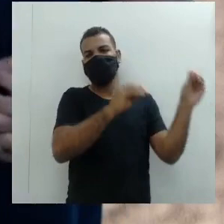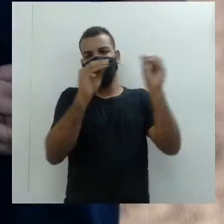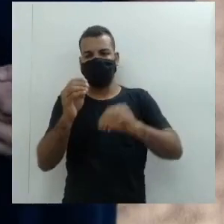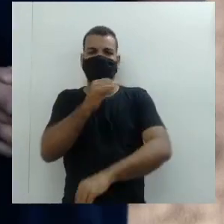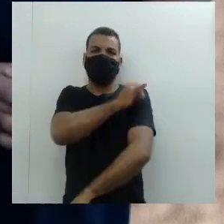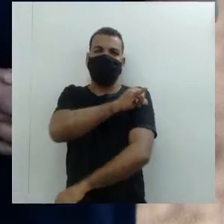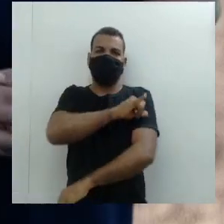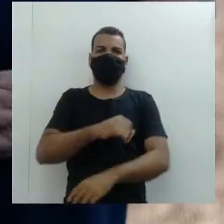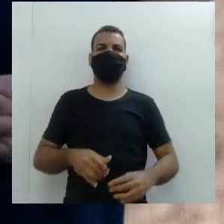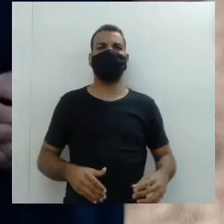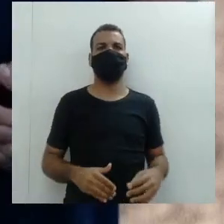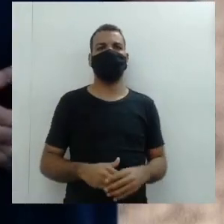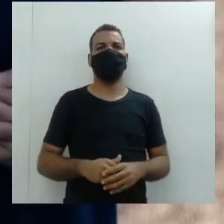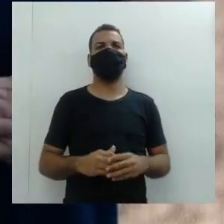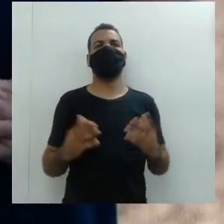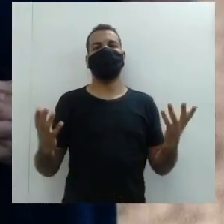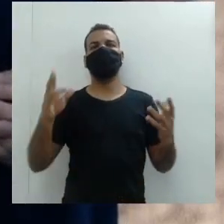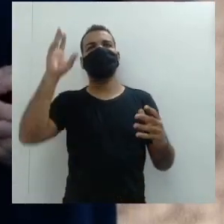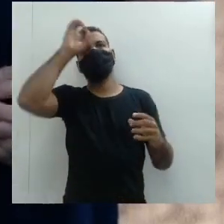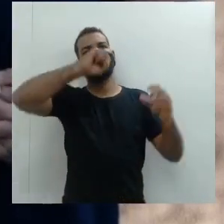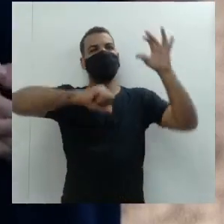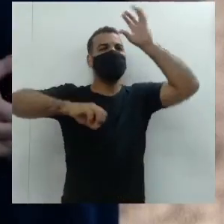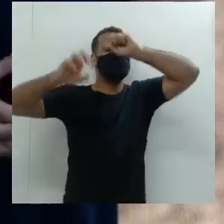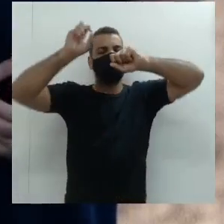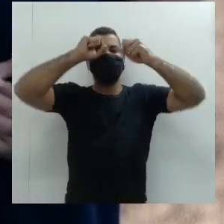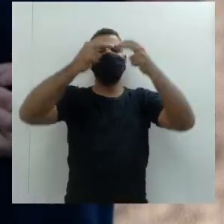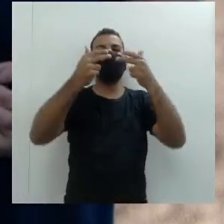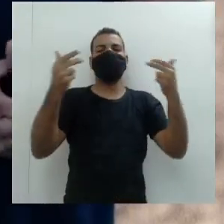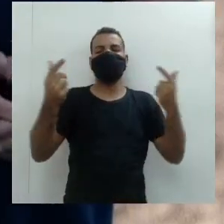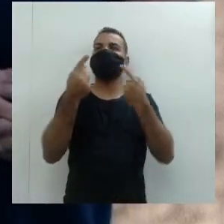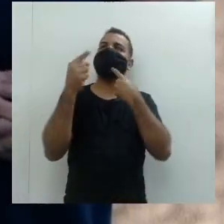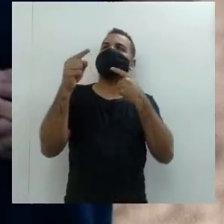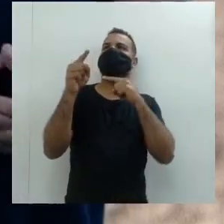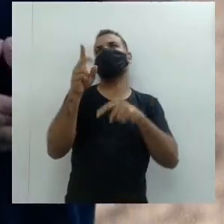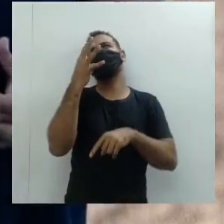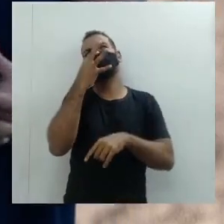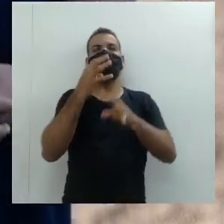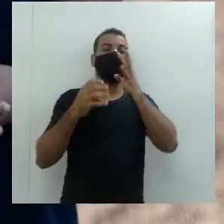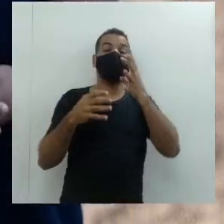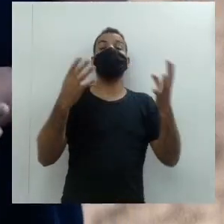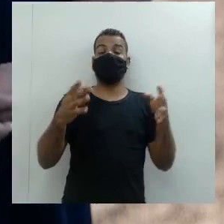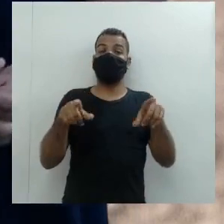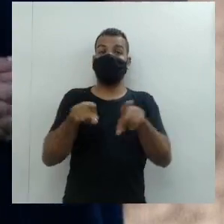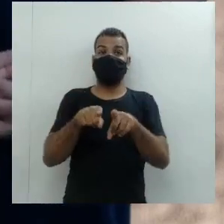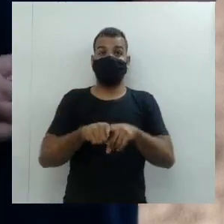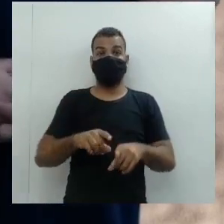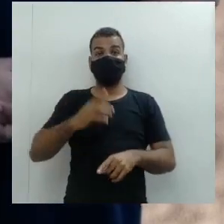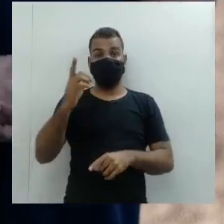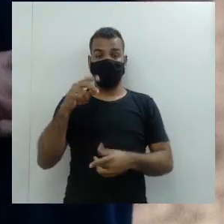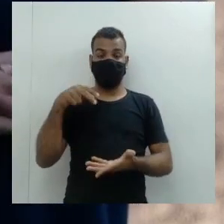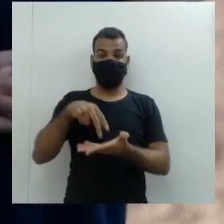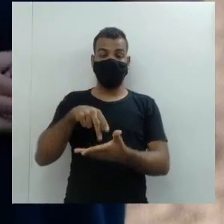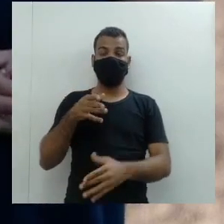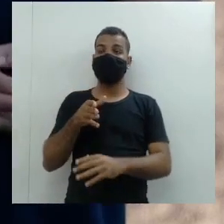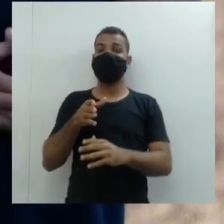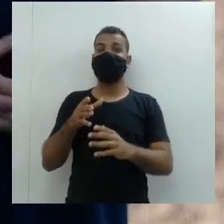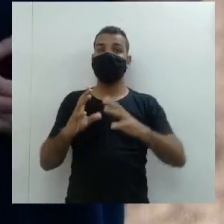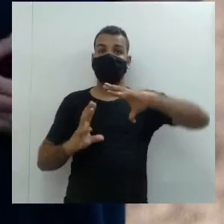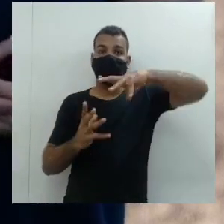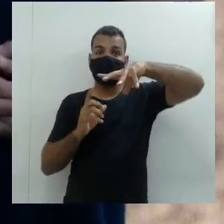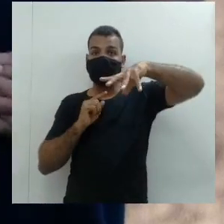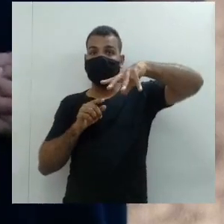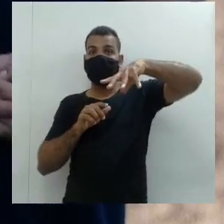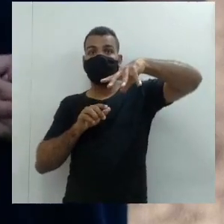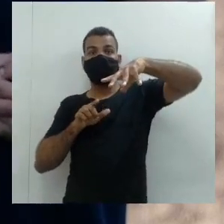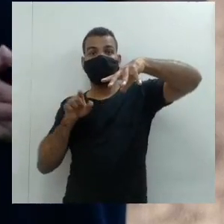Janeiro. Eu gostei quando a gente conversava antes, você falou justamente, professor, que ele também foi um cidadão do mundo, né? Isso, o Álvaro Lins ele